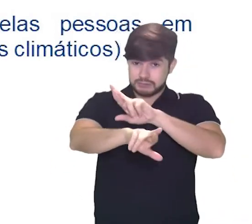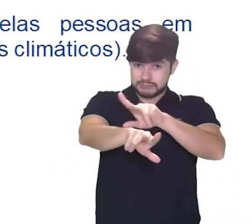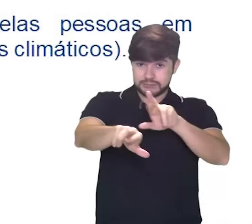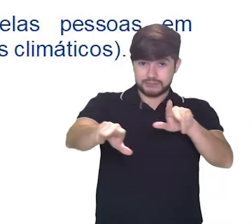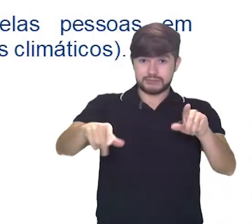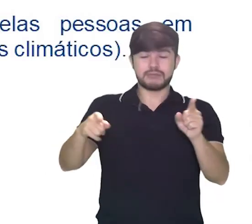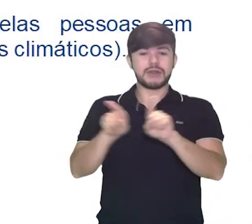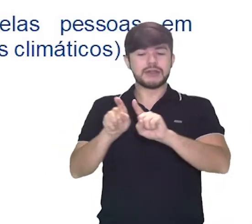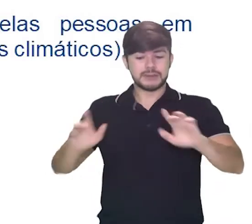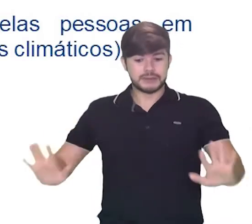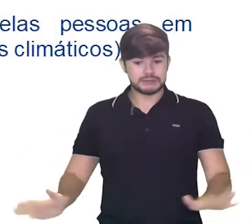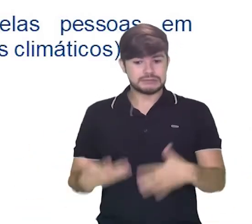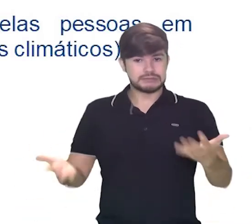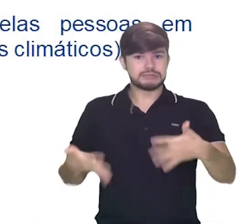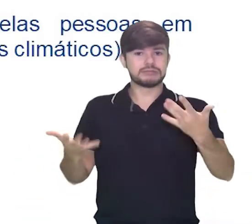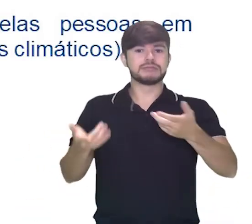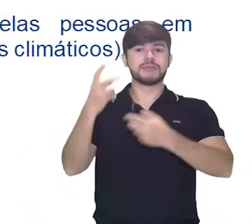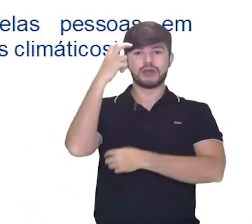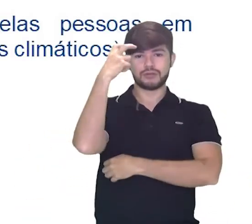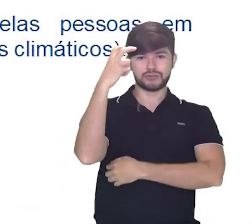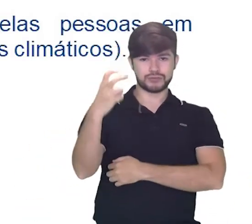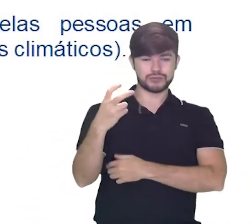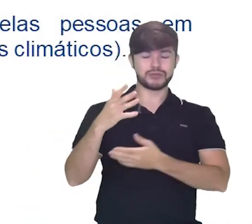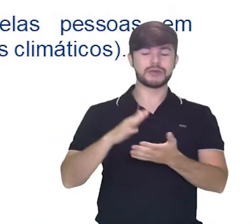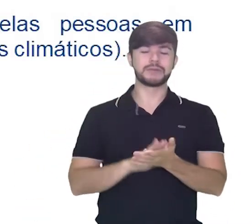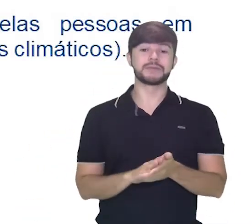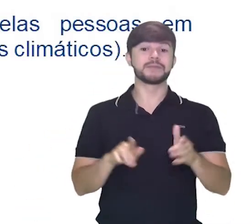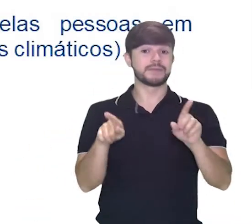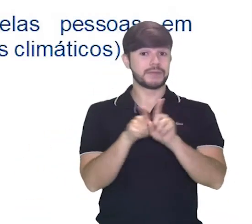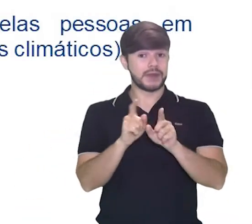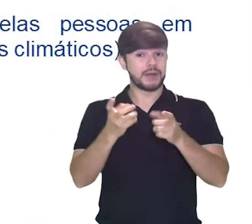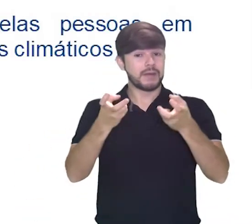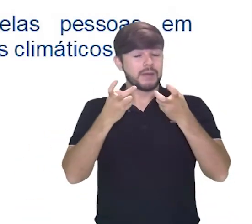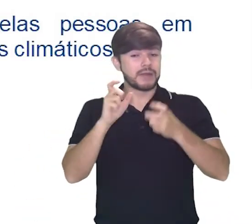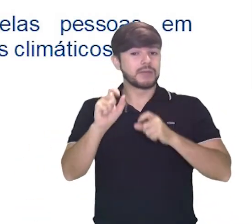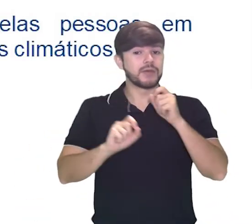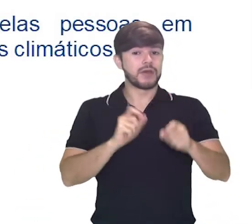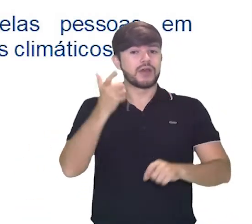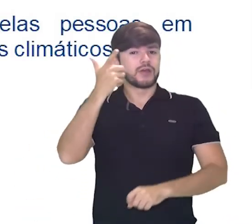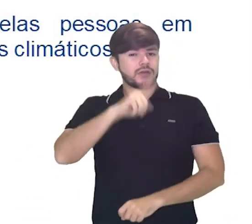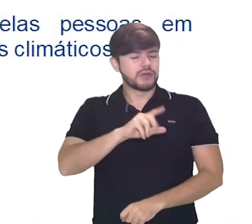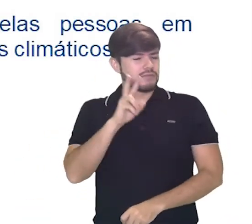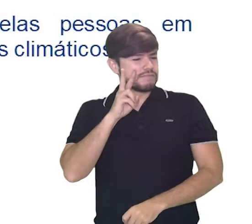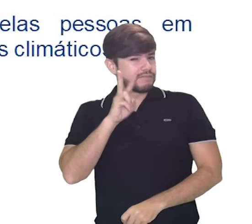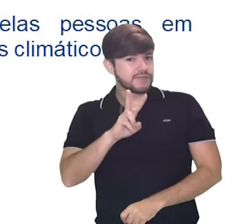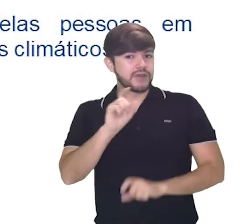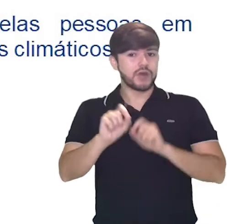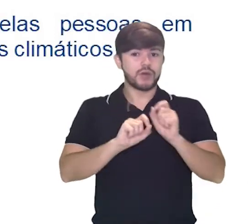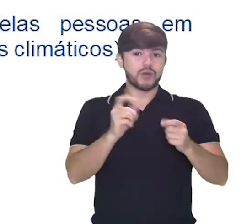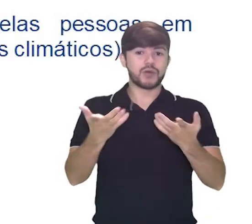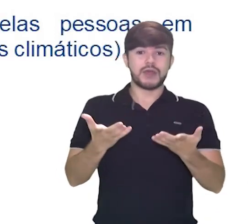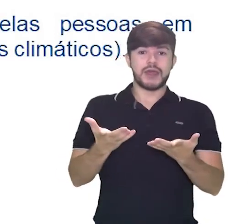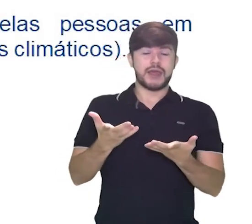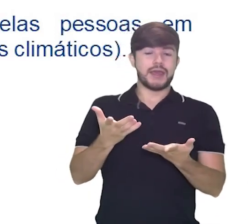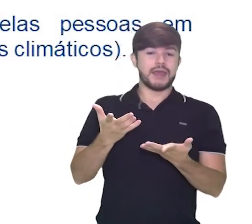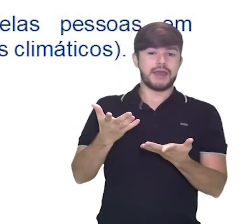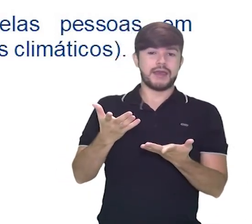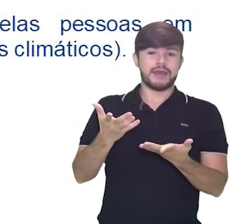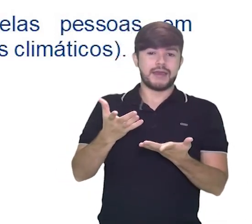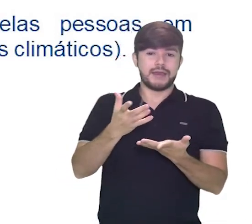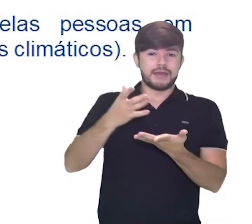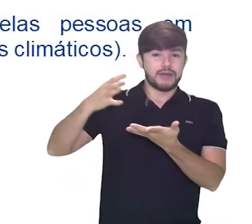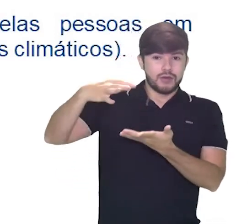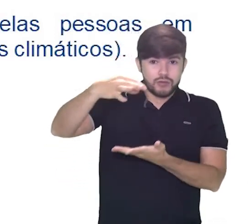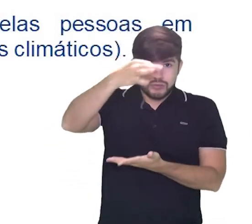práticas de comunicação com as divindades e as suas manifestações e tradições. Também vemos que podemos identificar as práticas